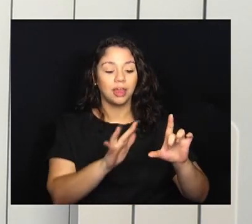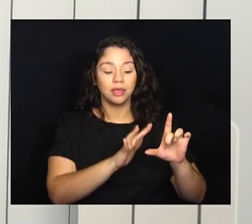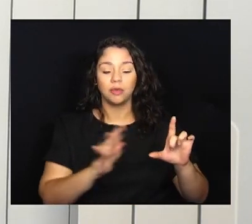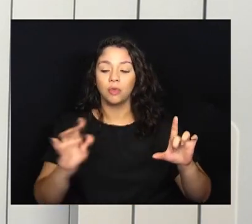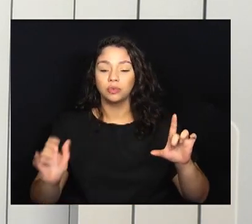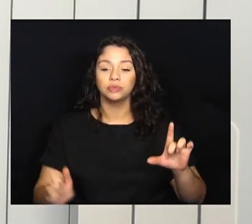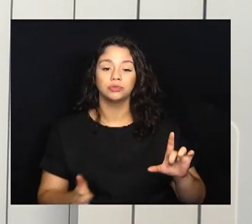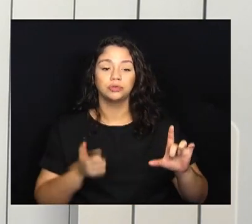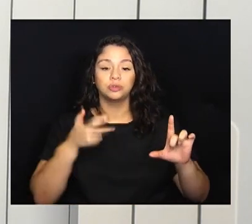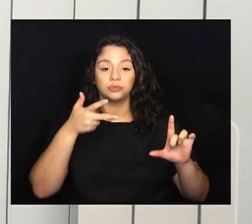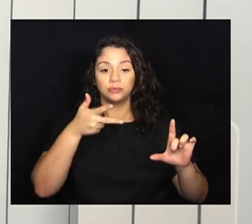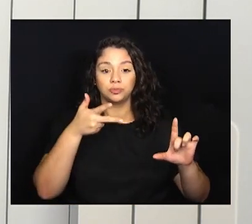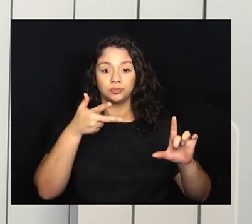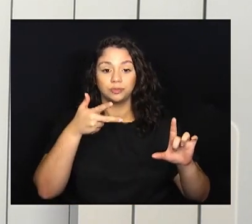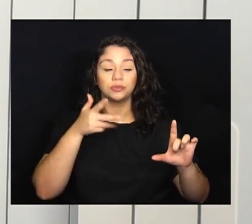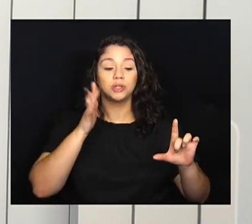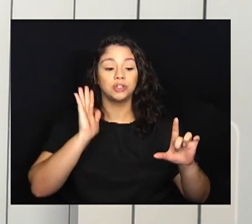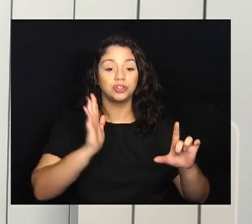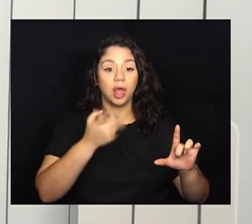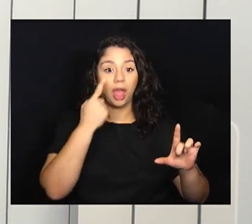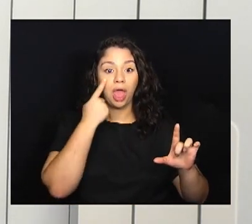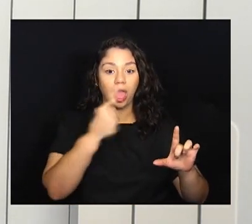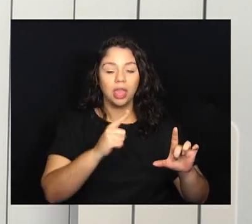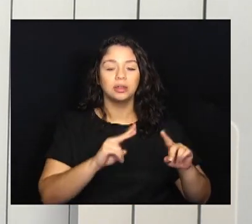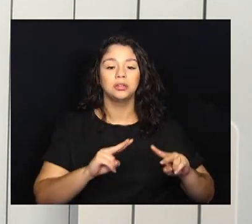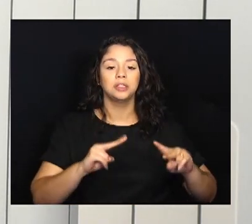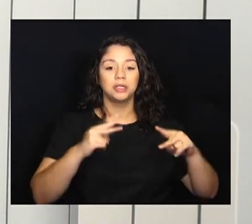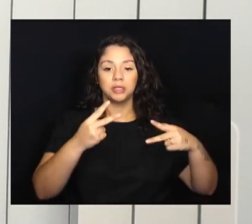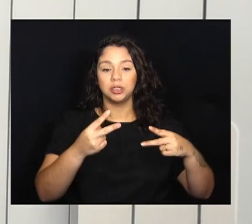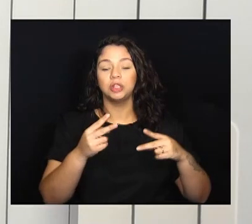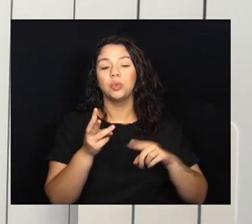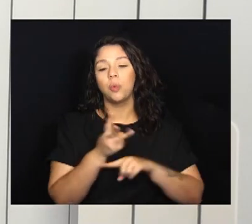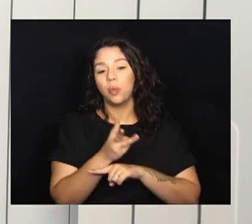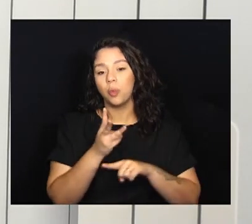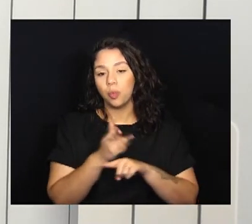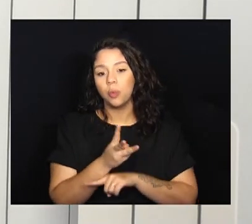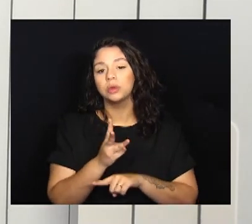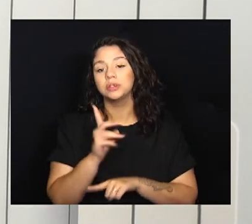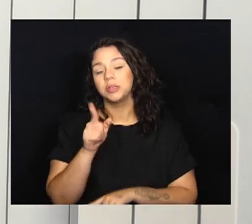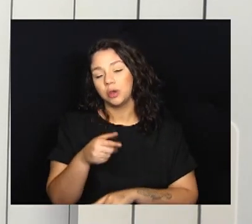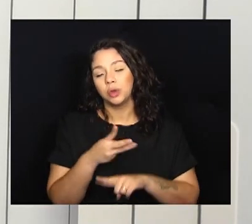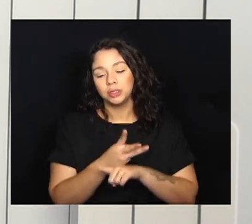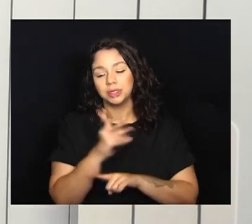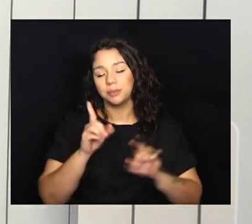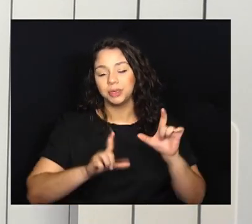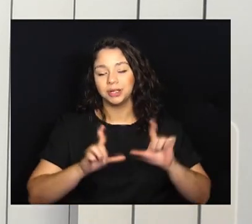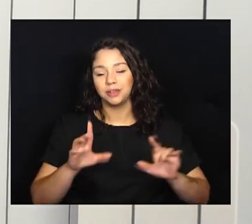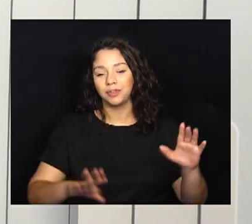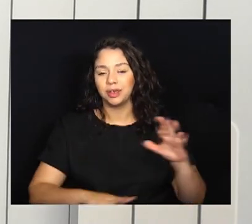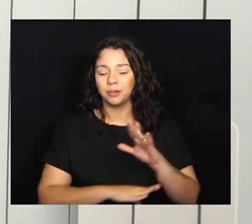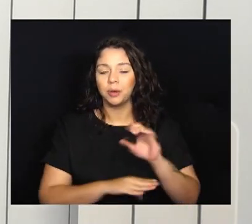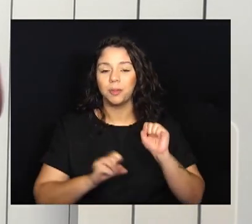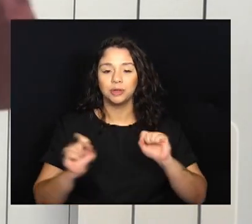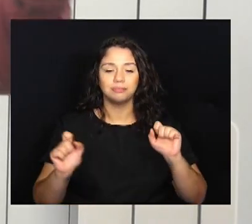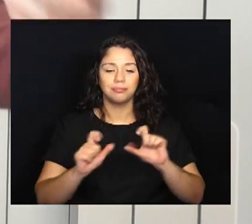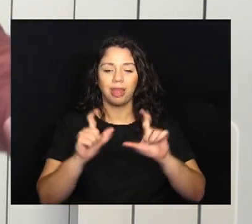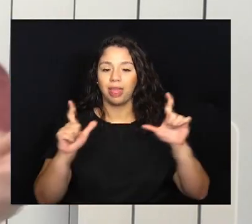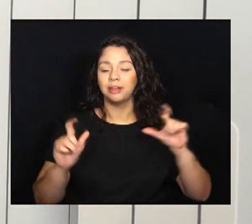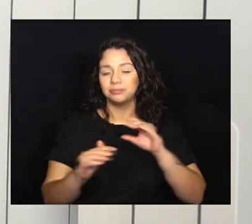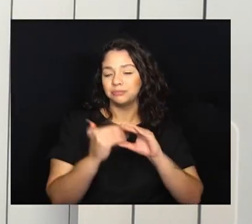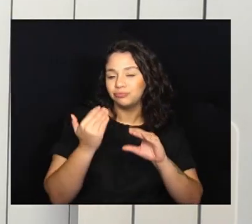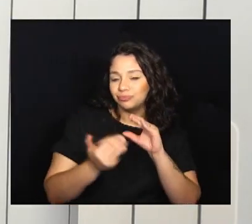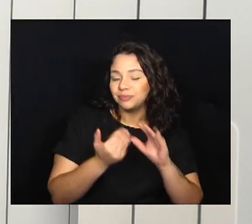este QR Code, você já tem acesso ao nosso WhatsApp, já vai aparecer uma mensagem na sua tela, você aperta e pode enviar o